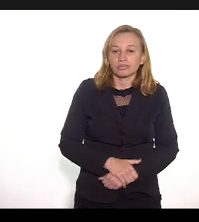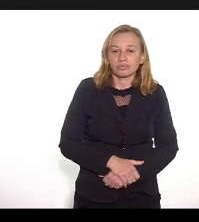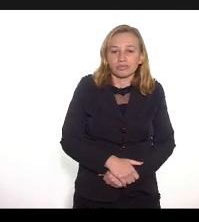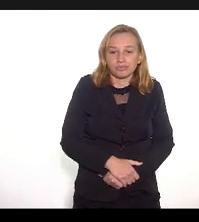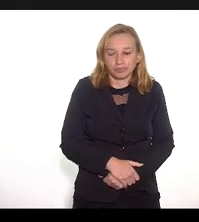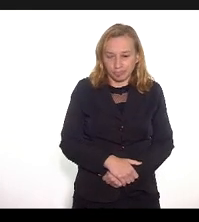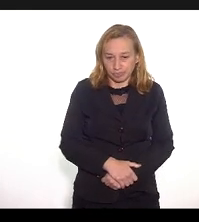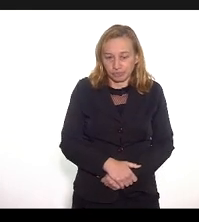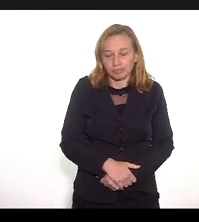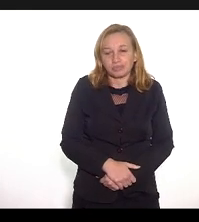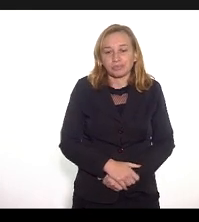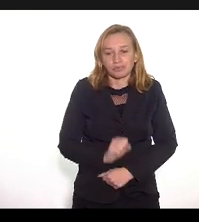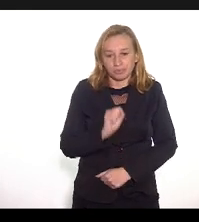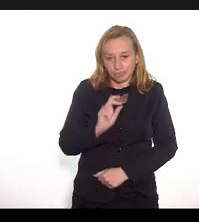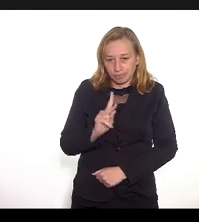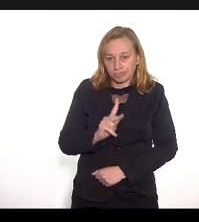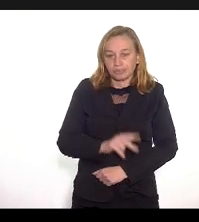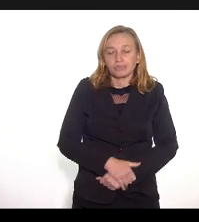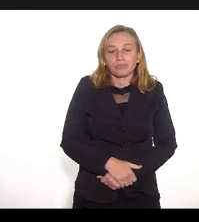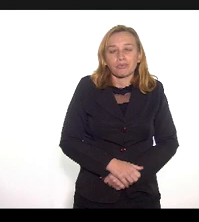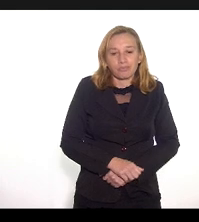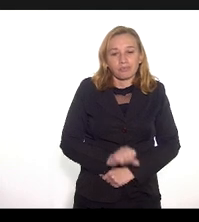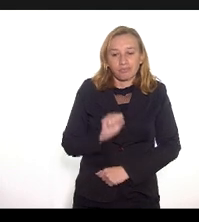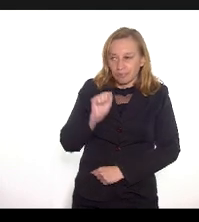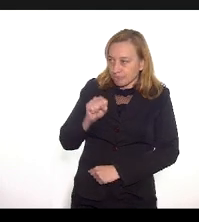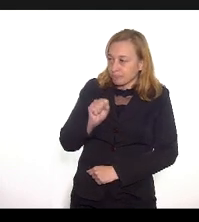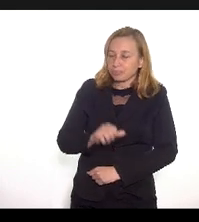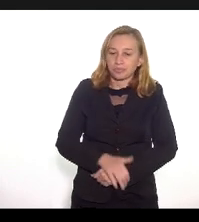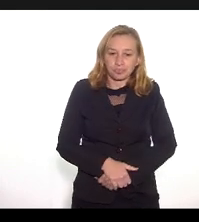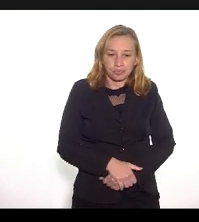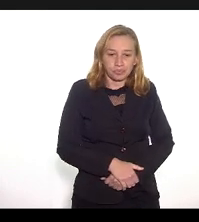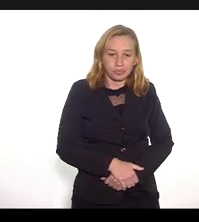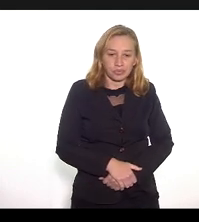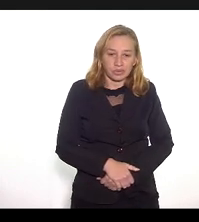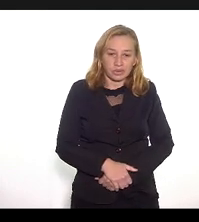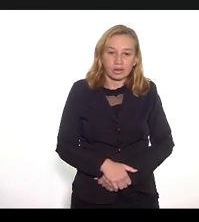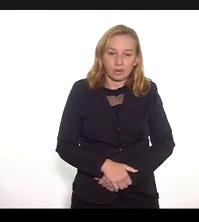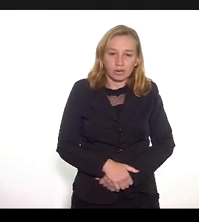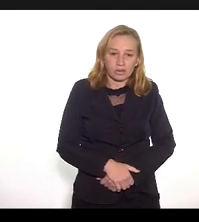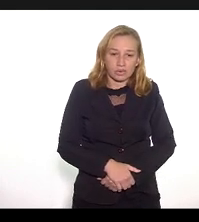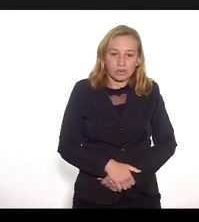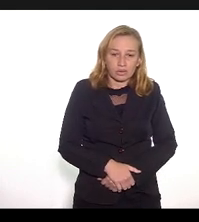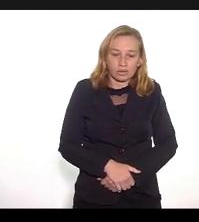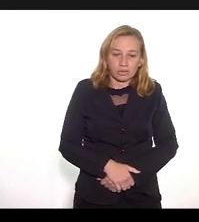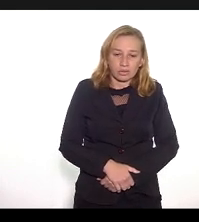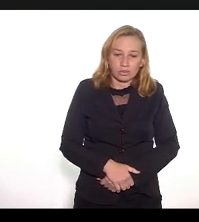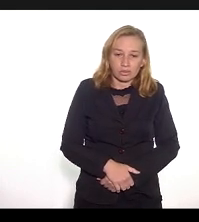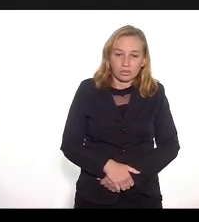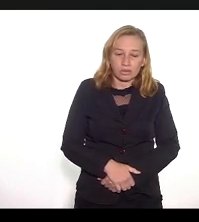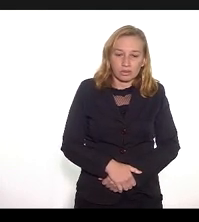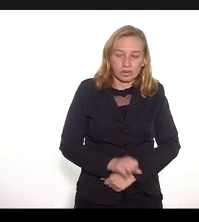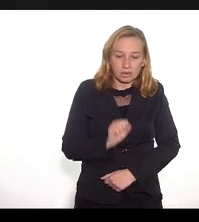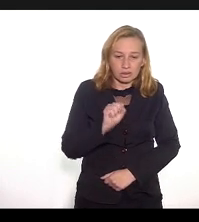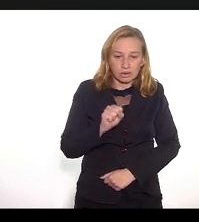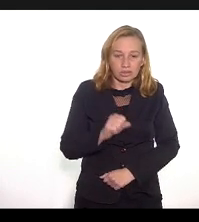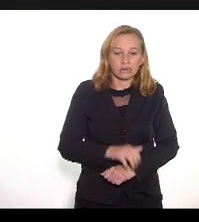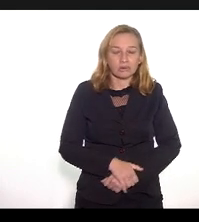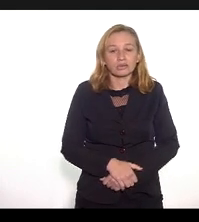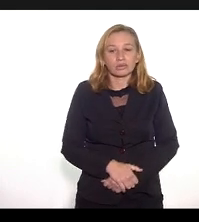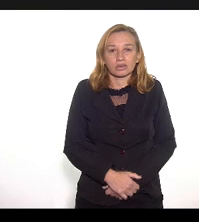para dar o voto separado, pode ser? Pode ser. Pede vistas, então, deputado Luiz Paulo, pode ser? Vista, presidente.